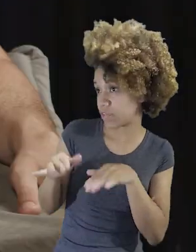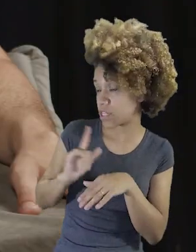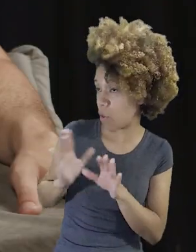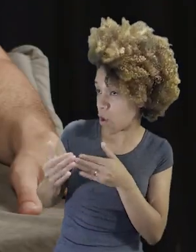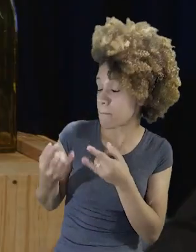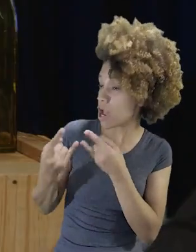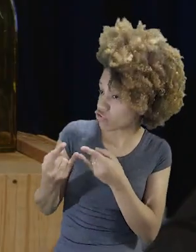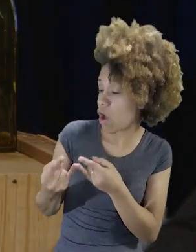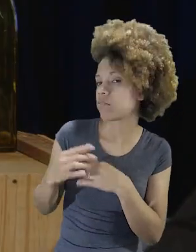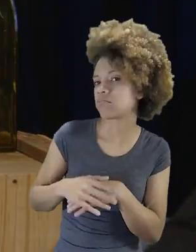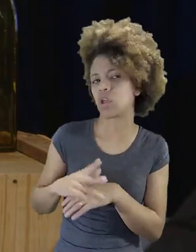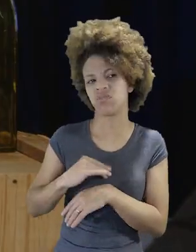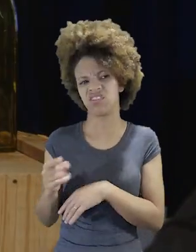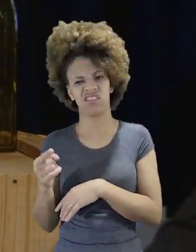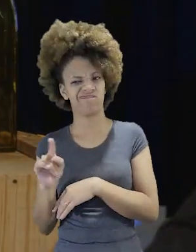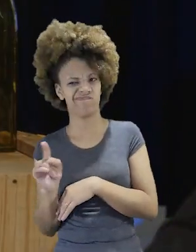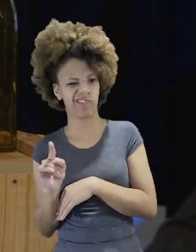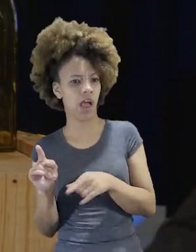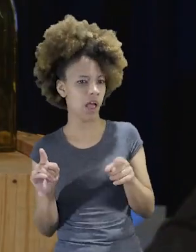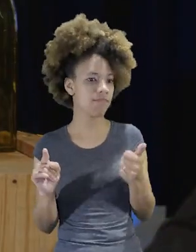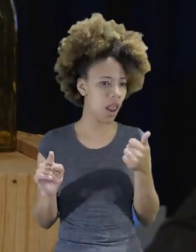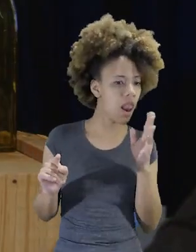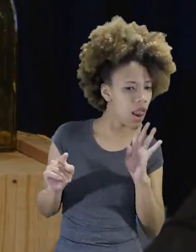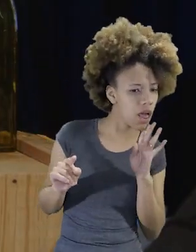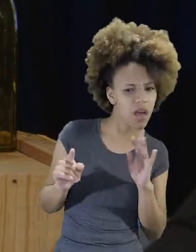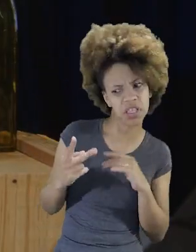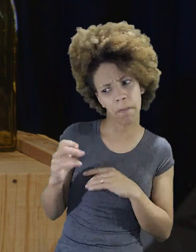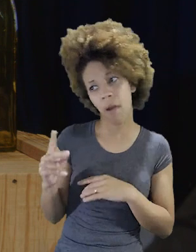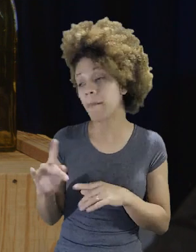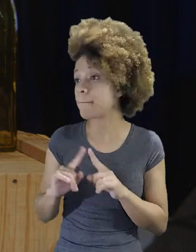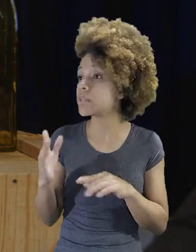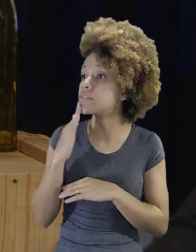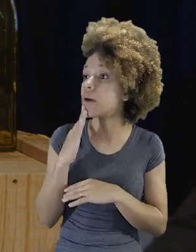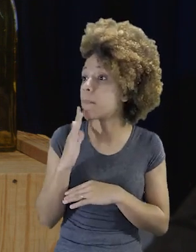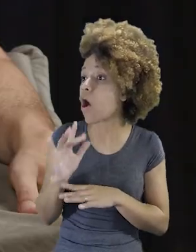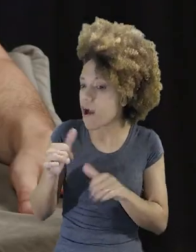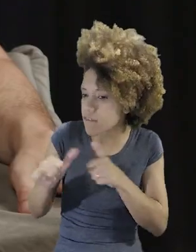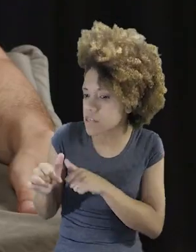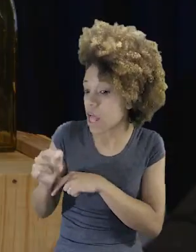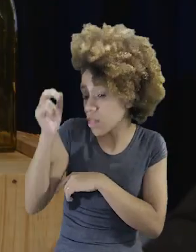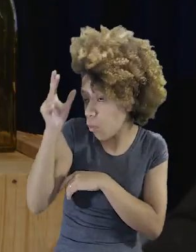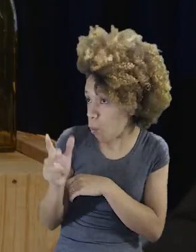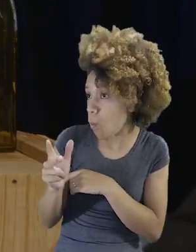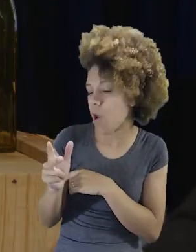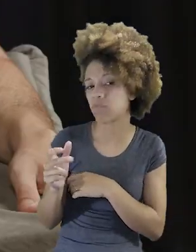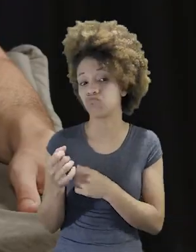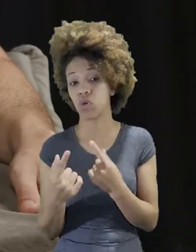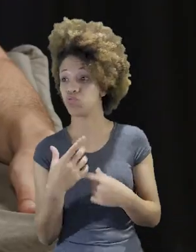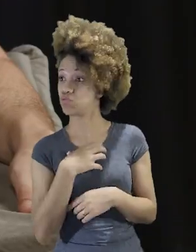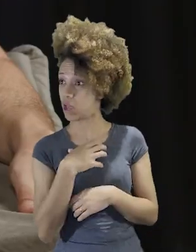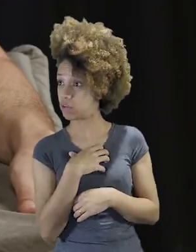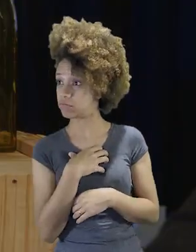ligado bagulho tá mas pelo menos você sabe essa cultura de alguma forma chegou no topo do do